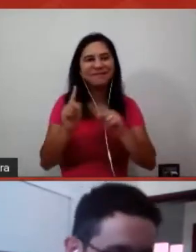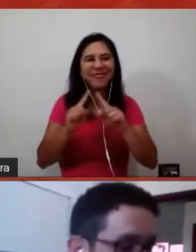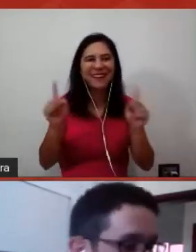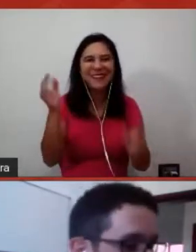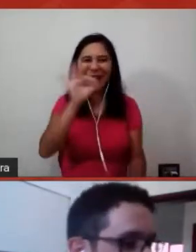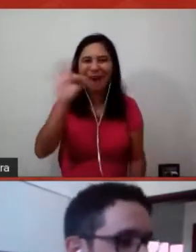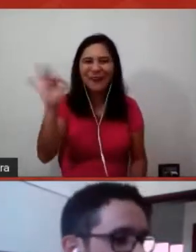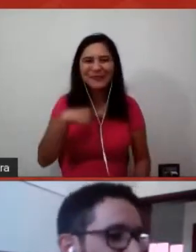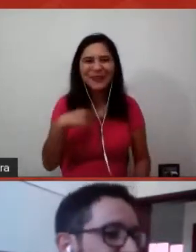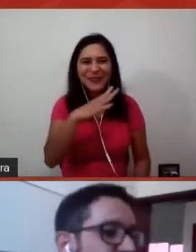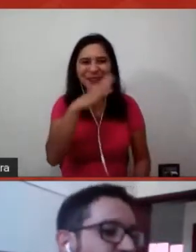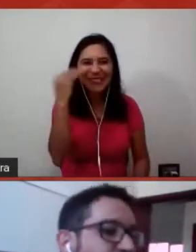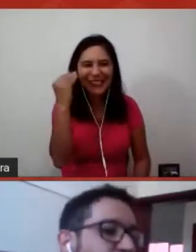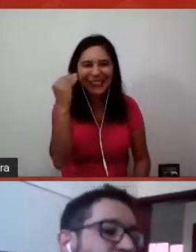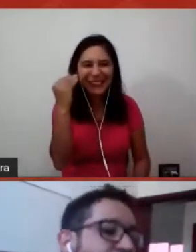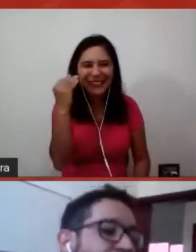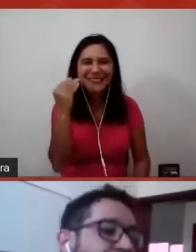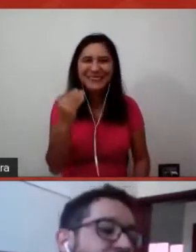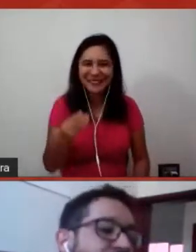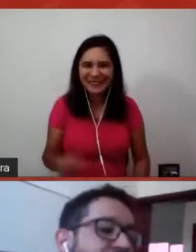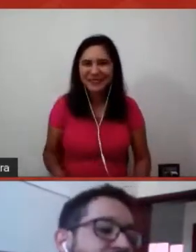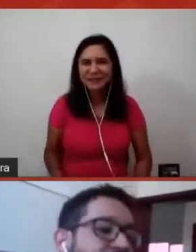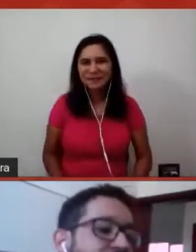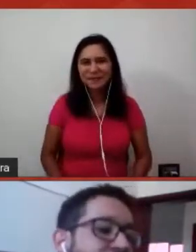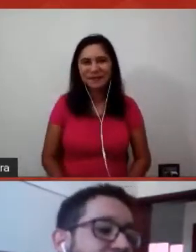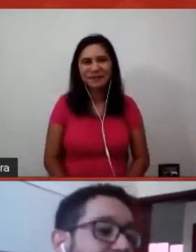pessoal. Gostei bastante. Muito bem.